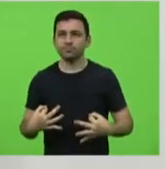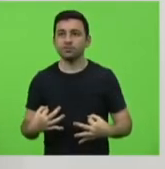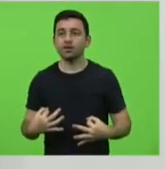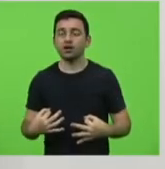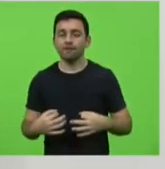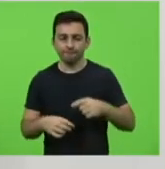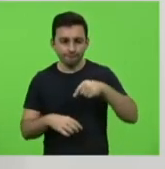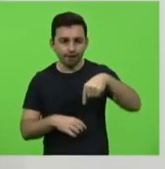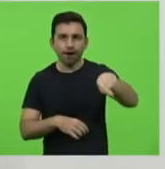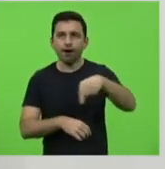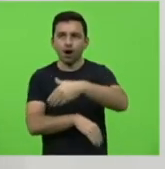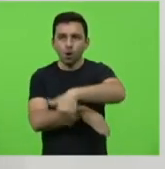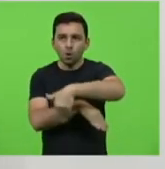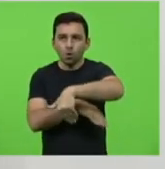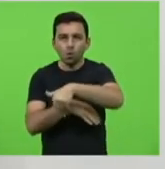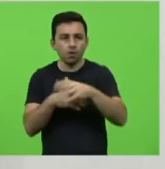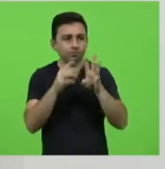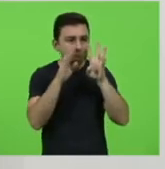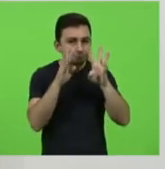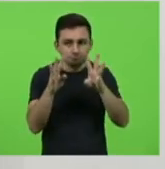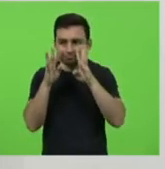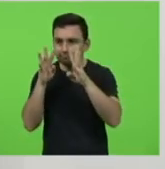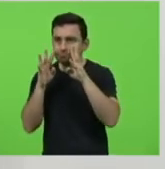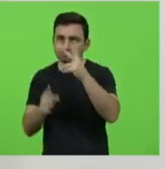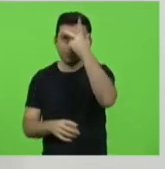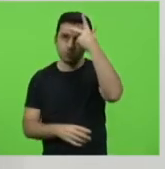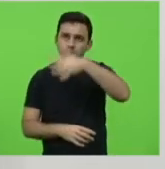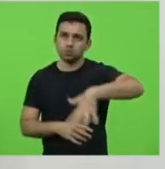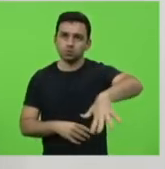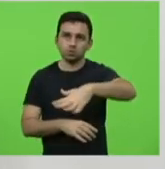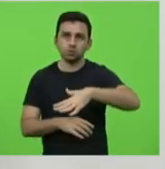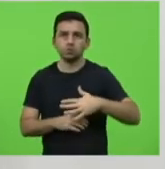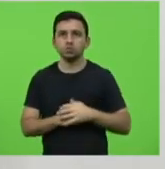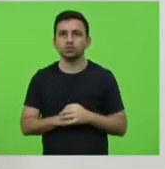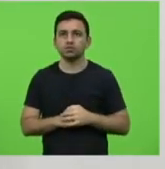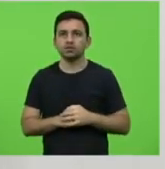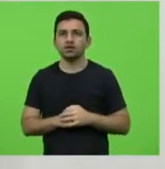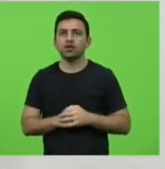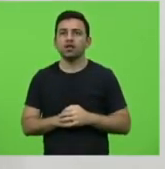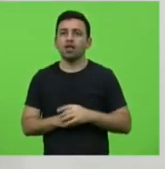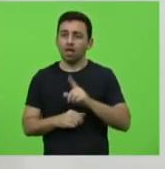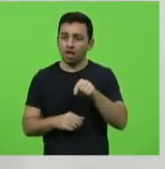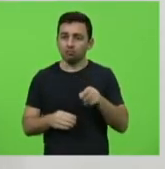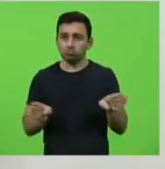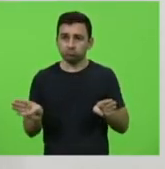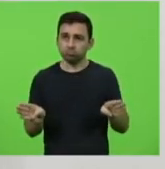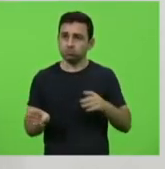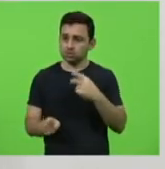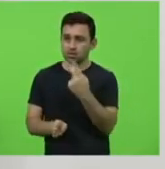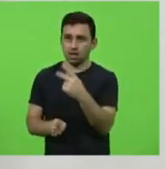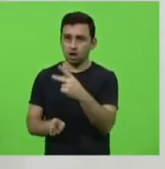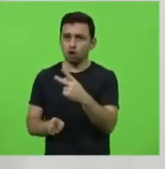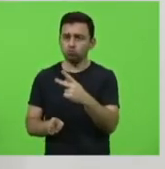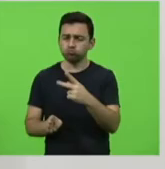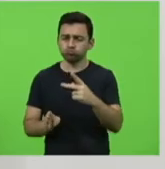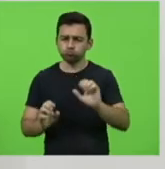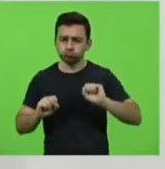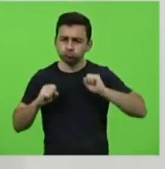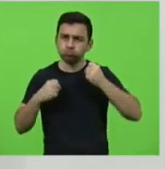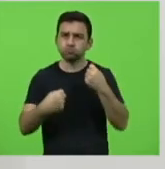rua, quem ouve as pessoas. A essência de quem faz do mandato a sua ferramenta